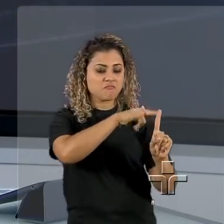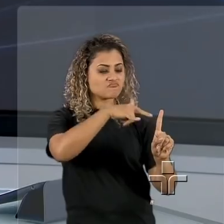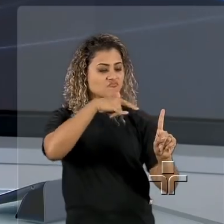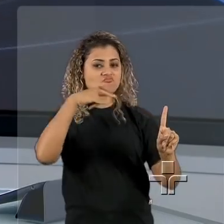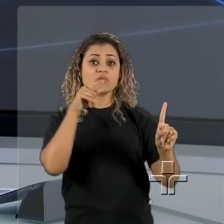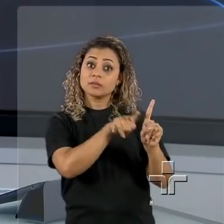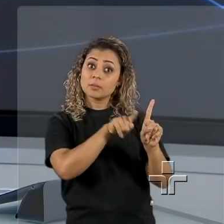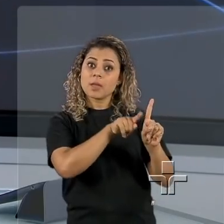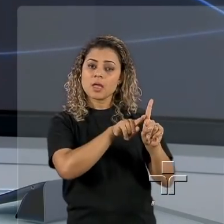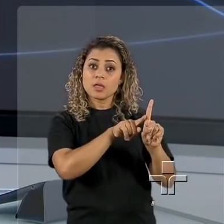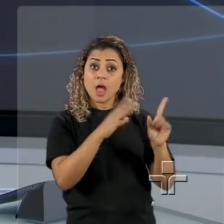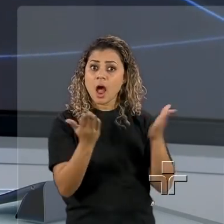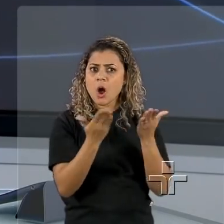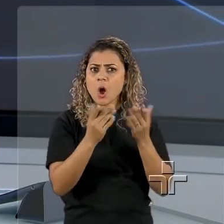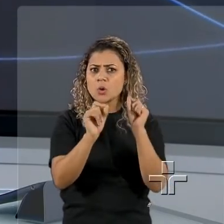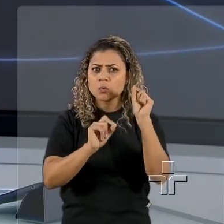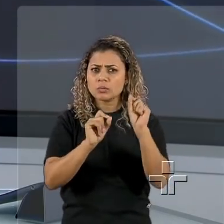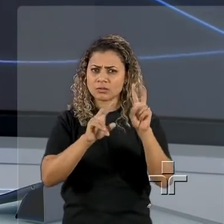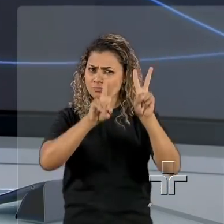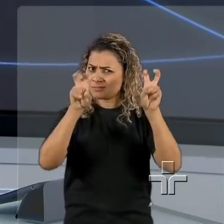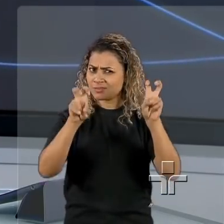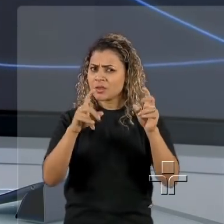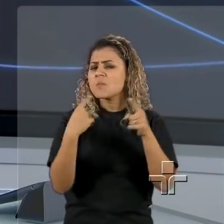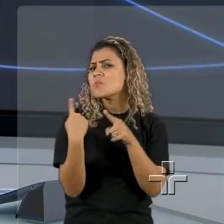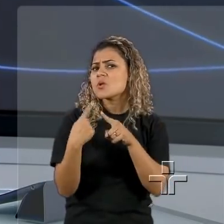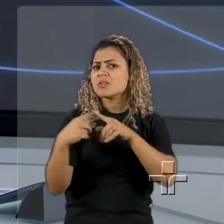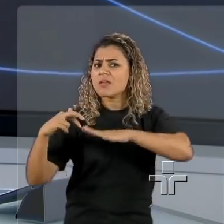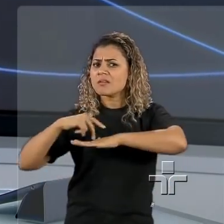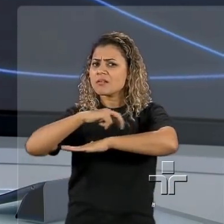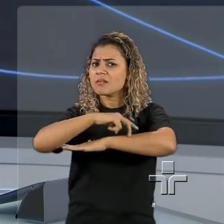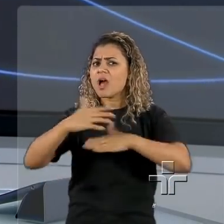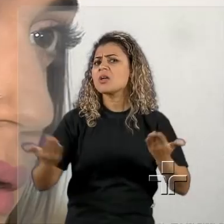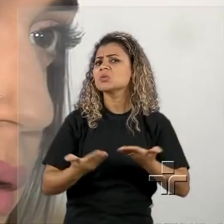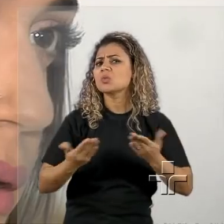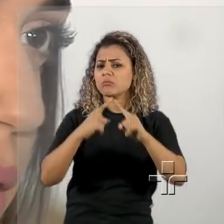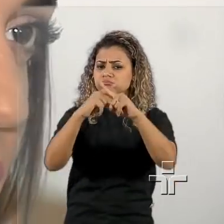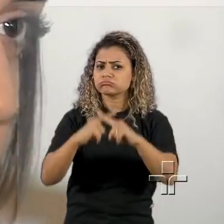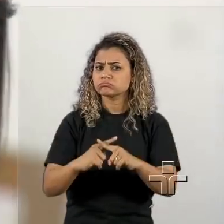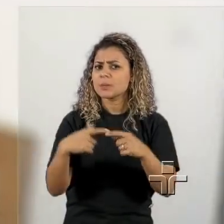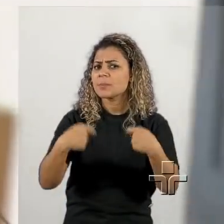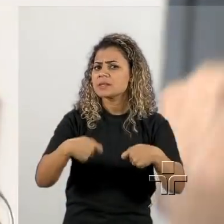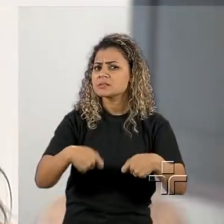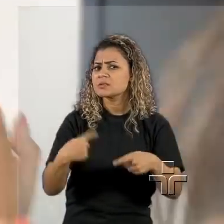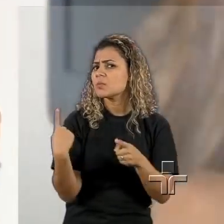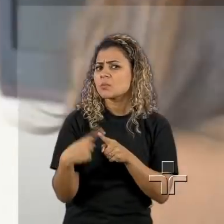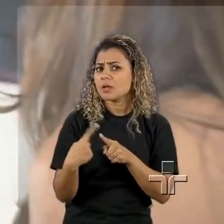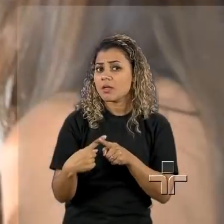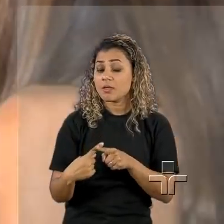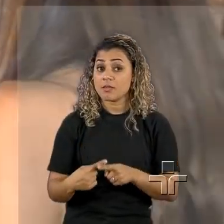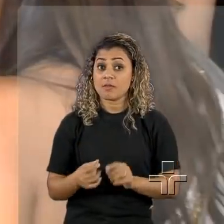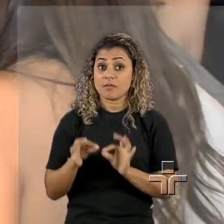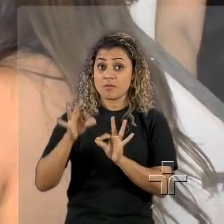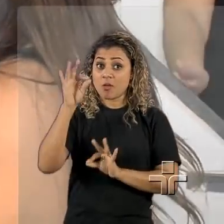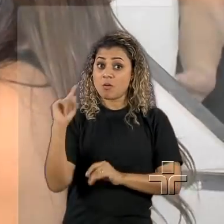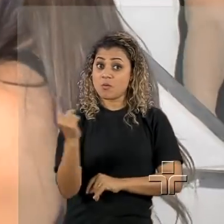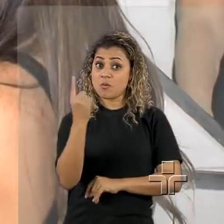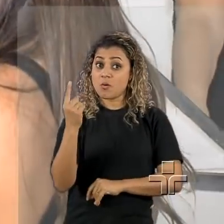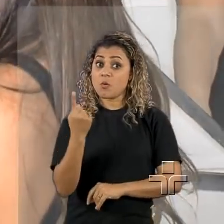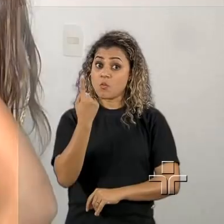é o Estado, né? É a iniciativa privada. Infelizmente, aqui no Brasil, ainda se tem uma mentalidade em alguns setores,